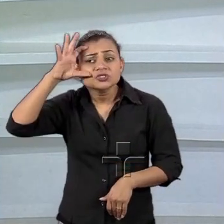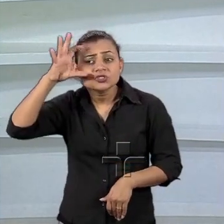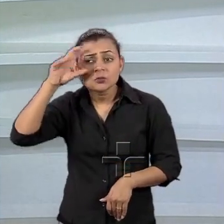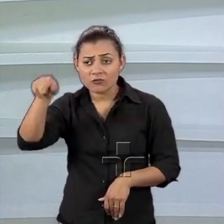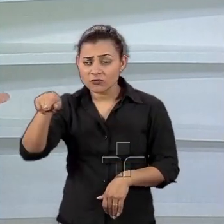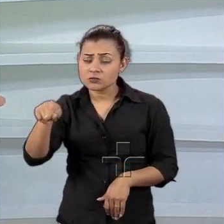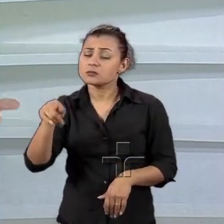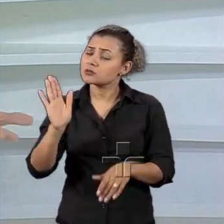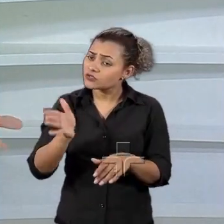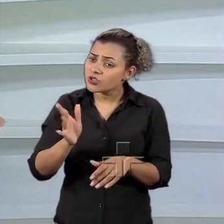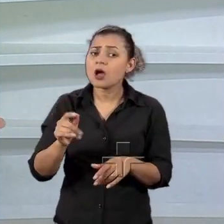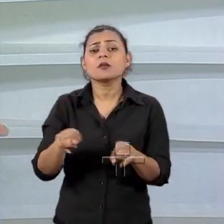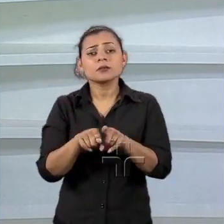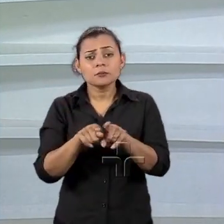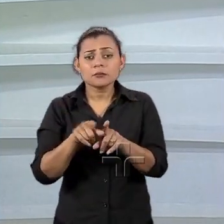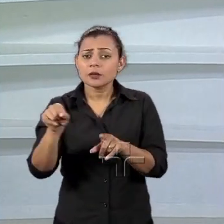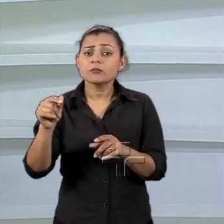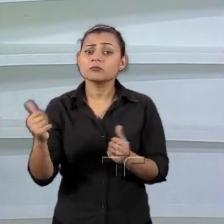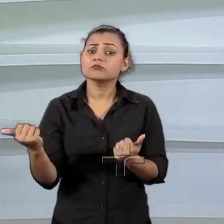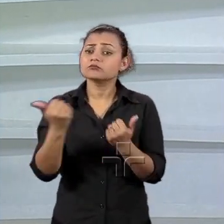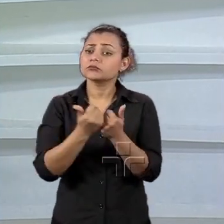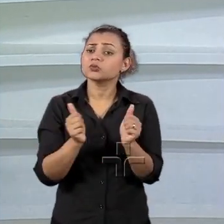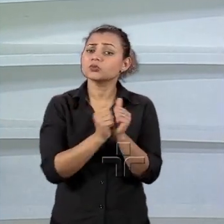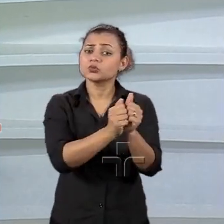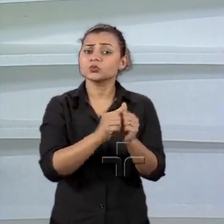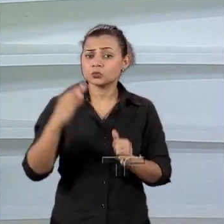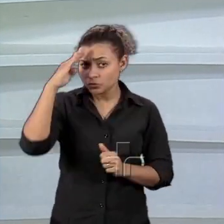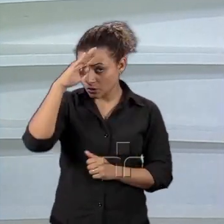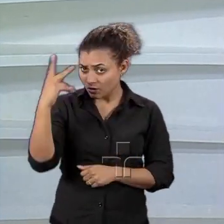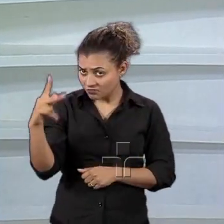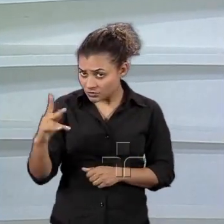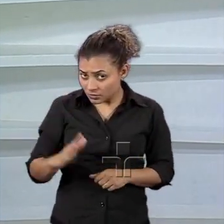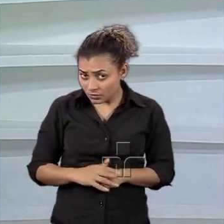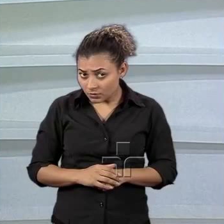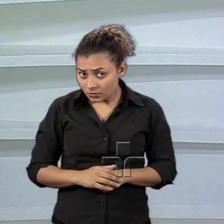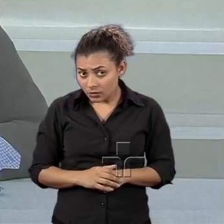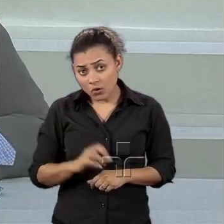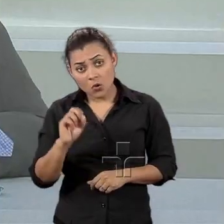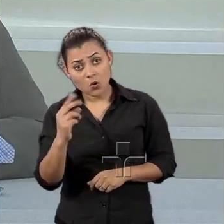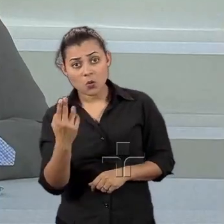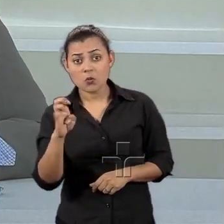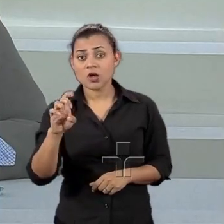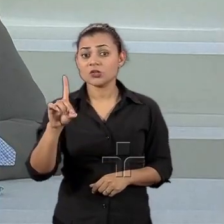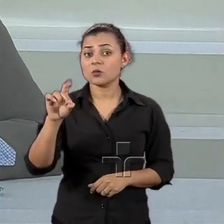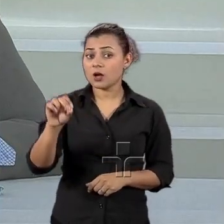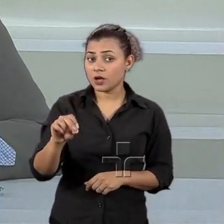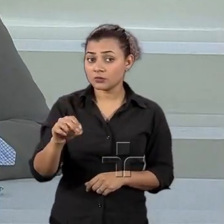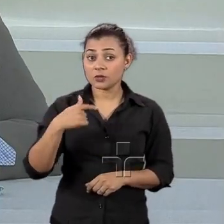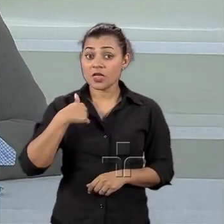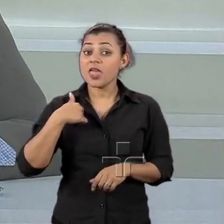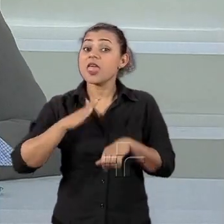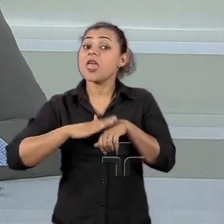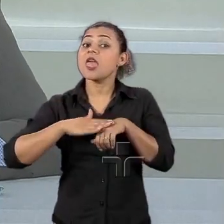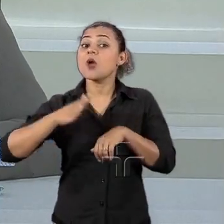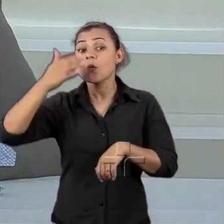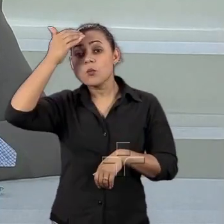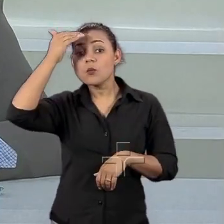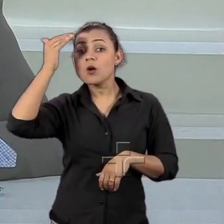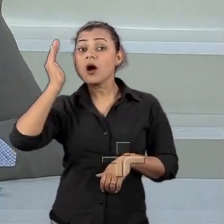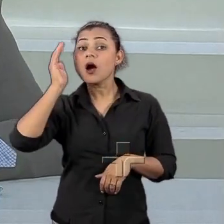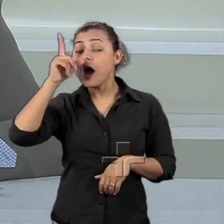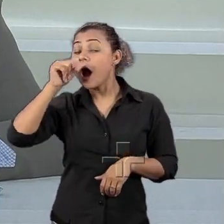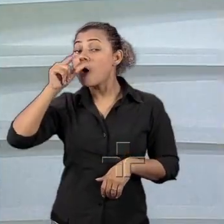senadora Ana Amélia, ministra de um governo Jair Bolsonaro, talvez, não sei. Ou o Eduardo Jorge. Do Alckmin, eu serei ministra do